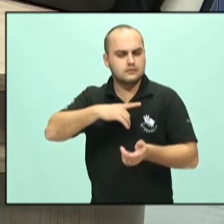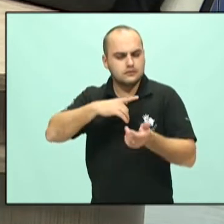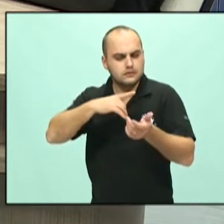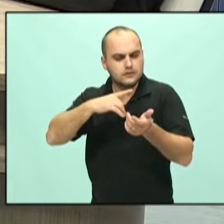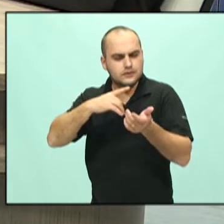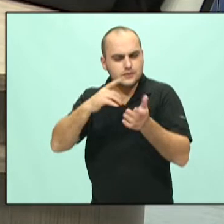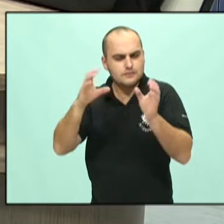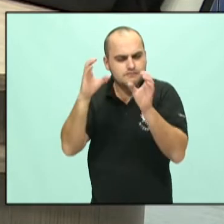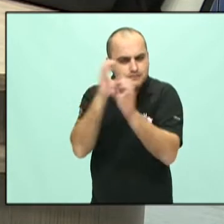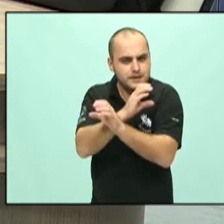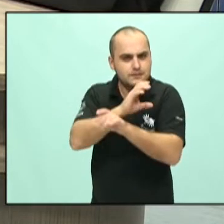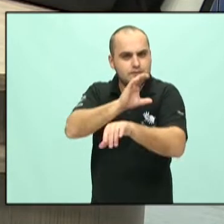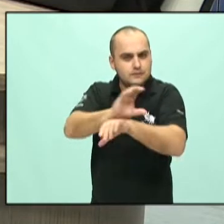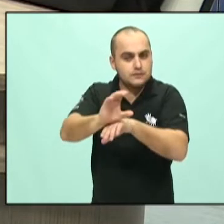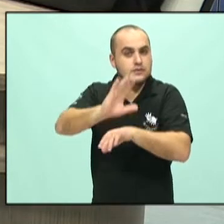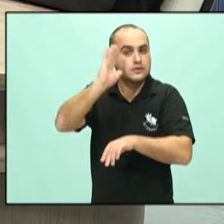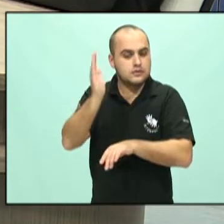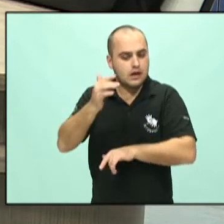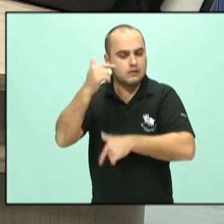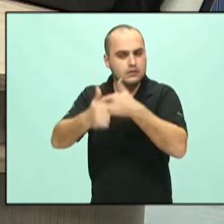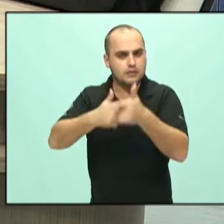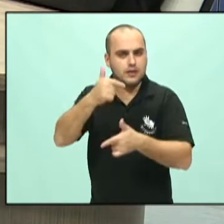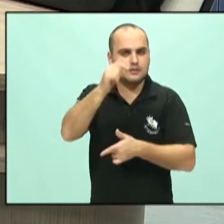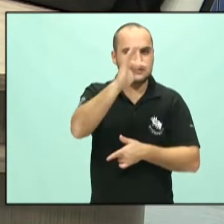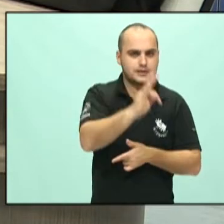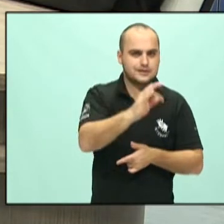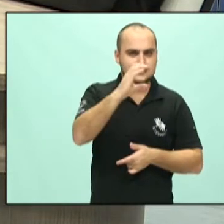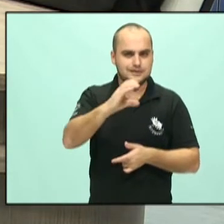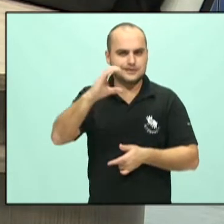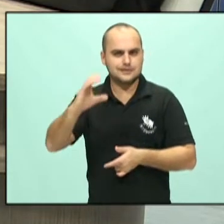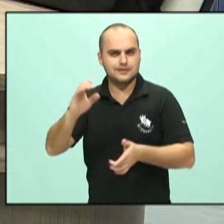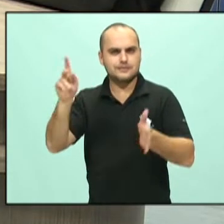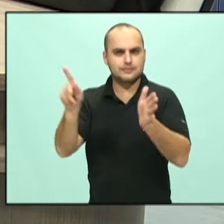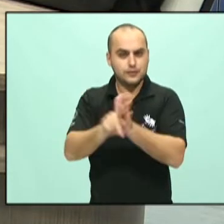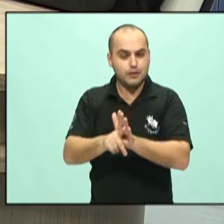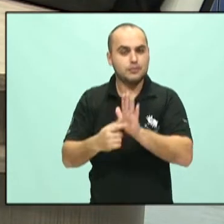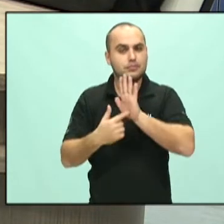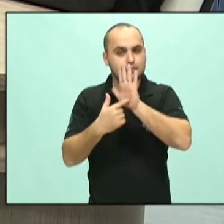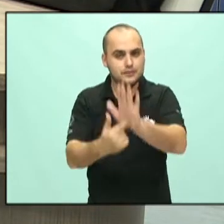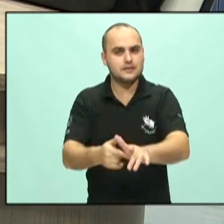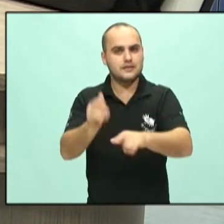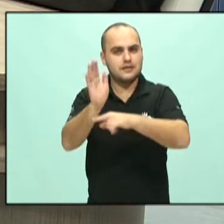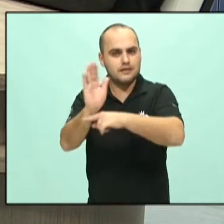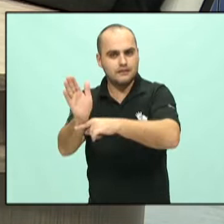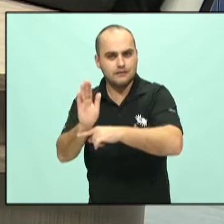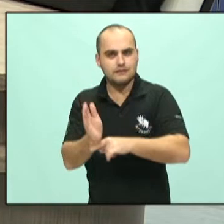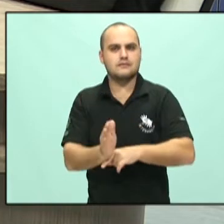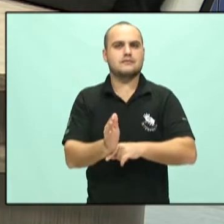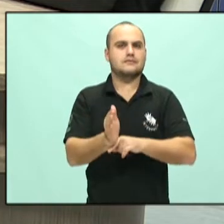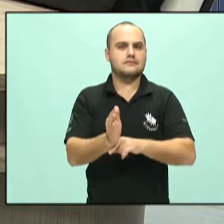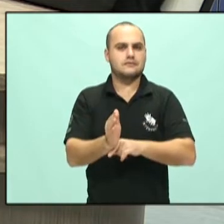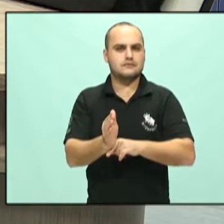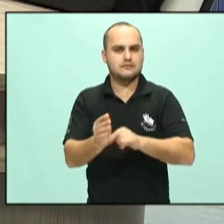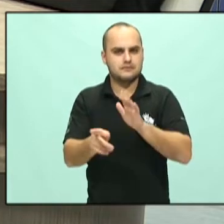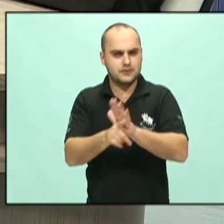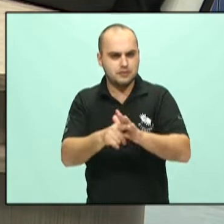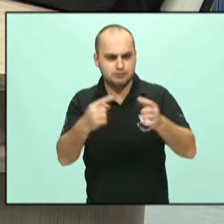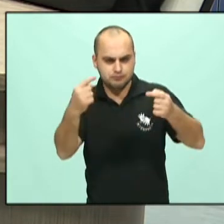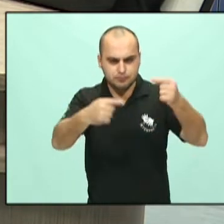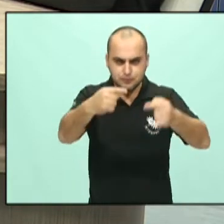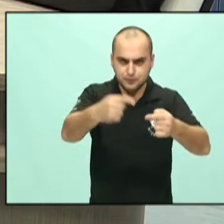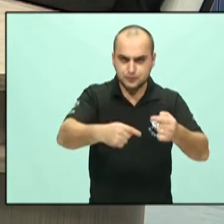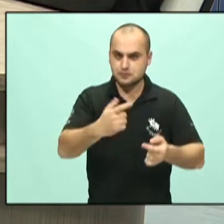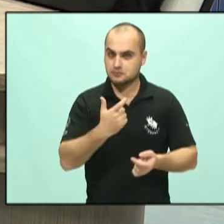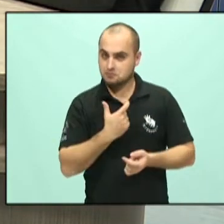estar com o seu trabalho final de conclusão, apresentando no festival, concorrendo à premiação.